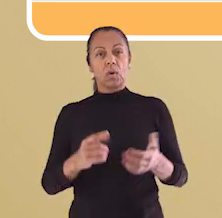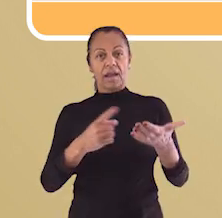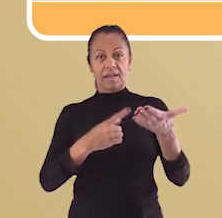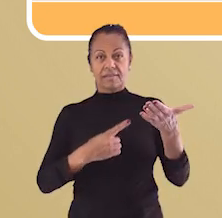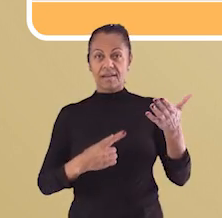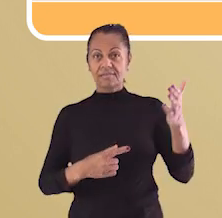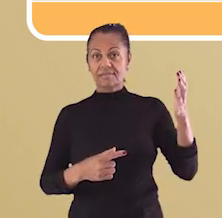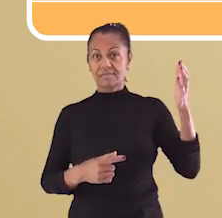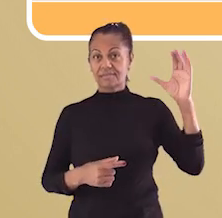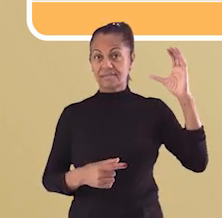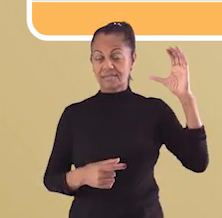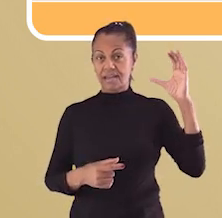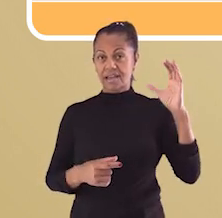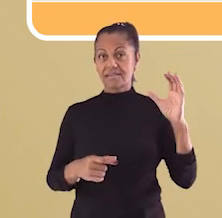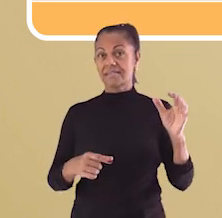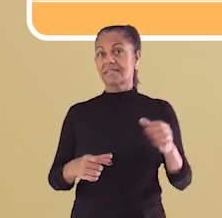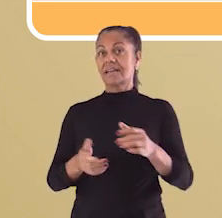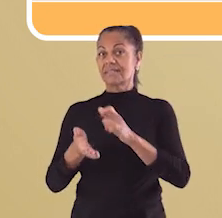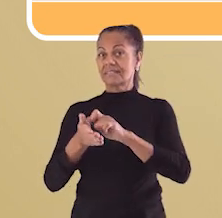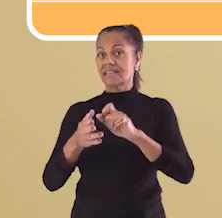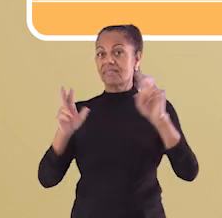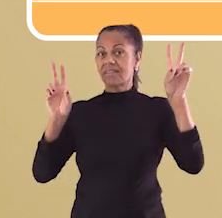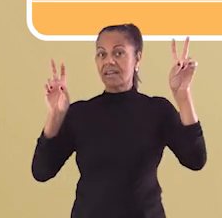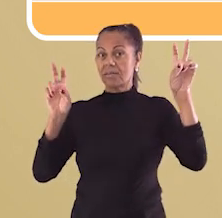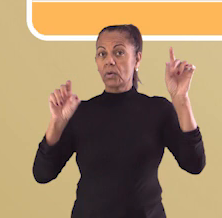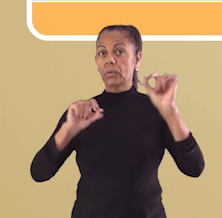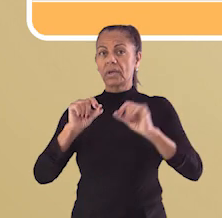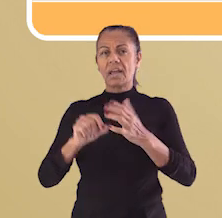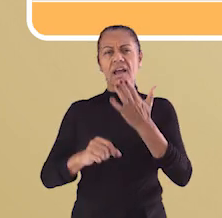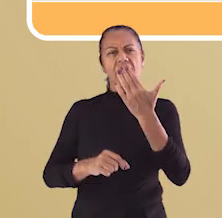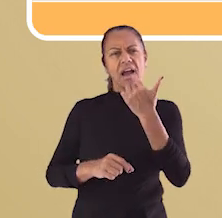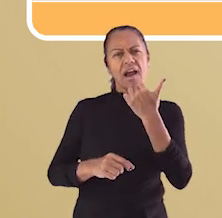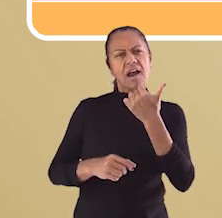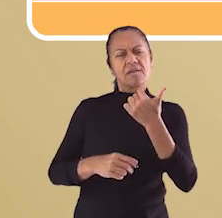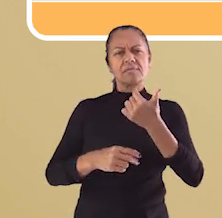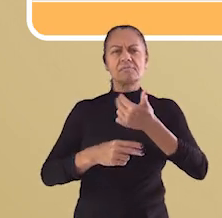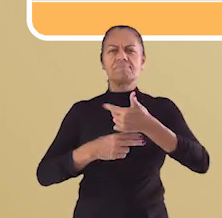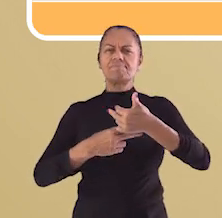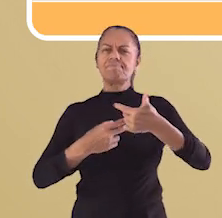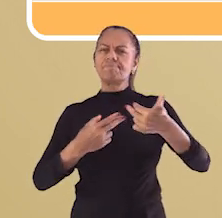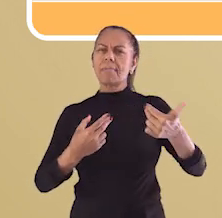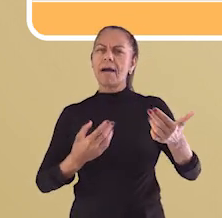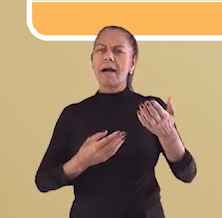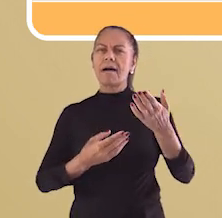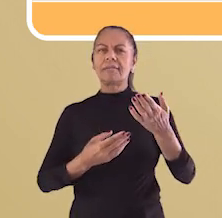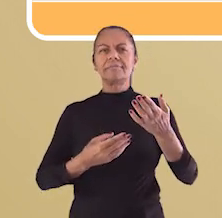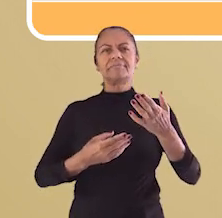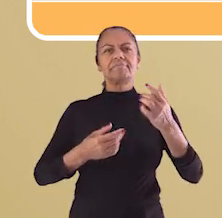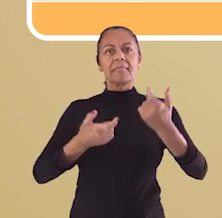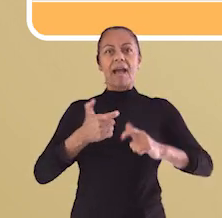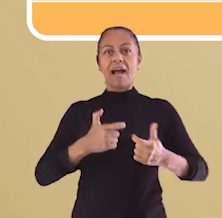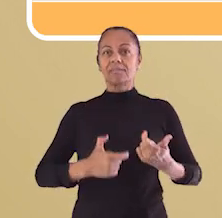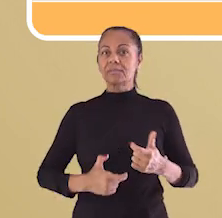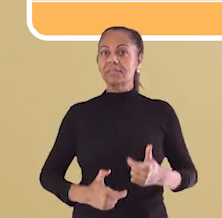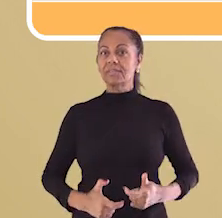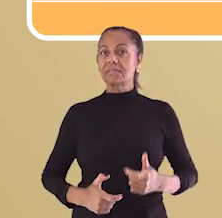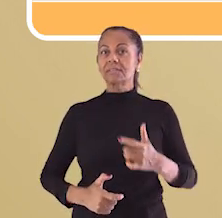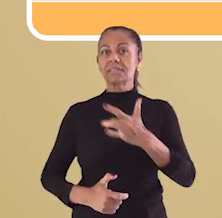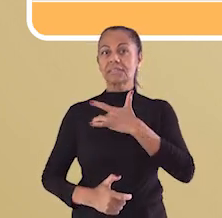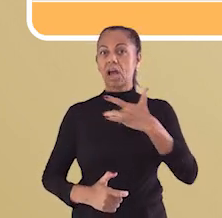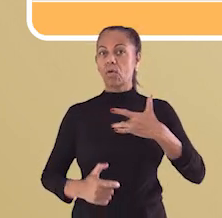Em seu caderno de ciências, escreva a data de hoje e também o título de nossa aula, que é Distúrbios Alimentares e Saúde do